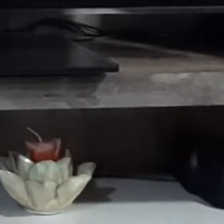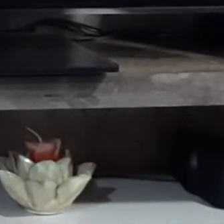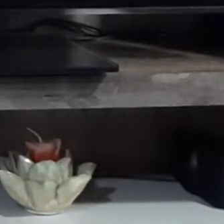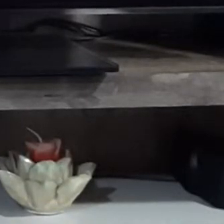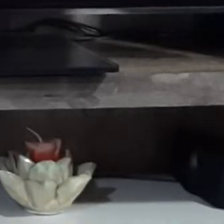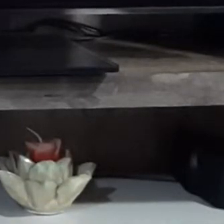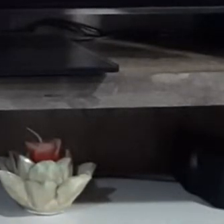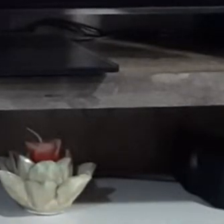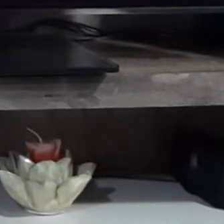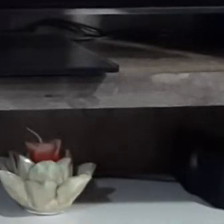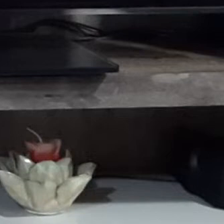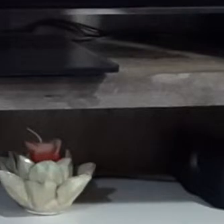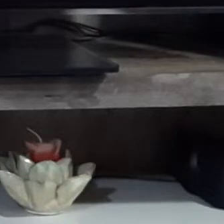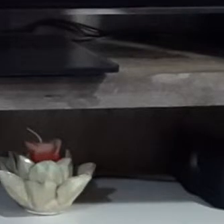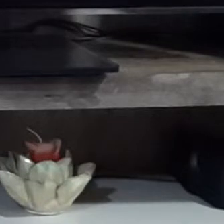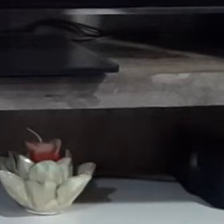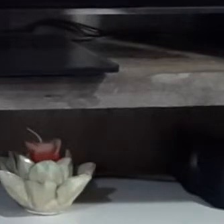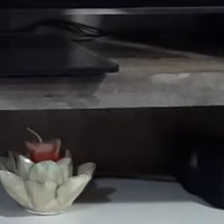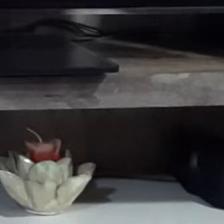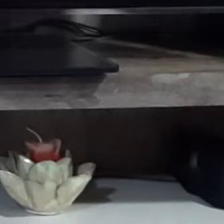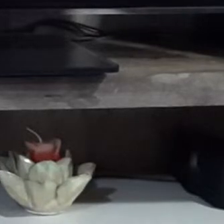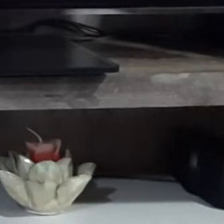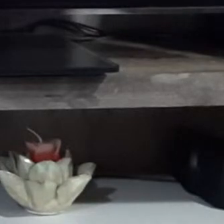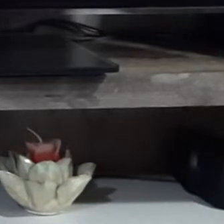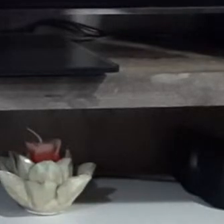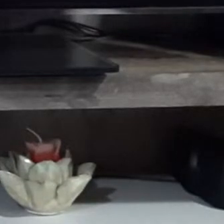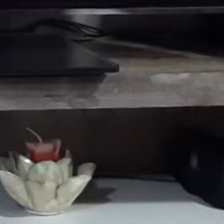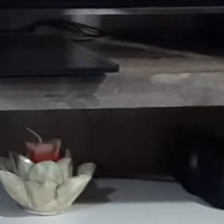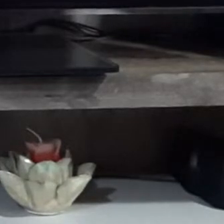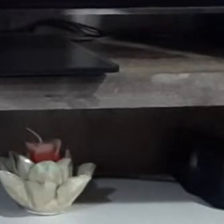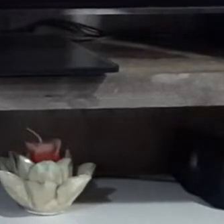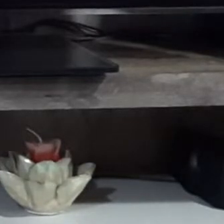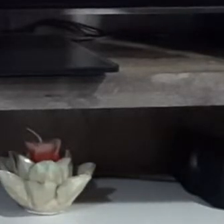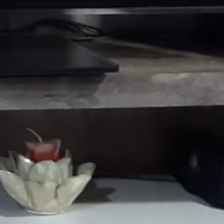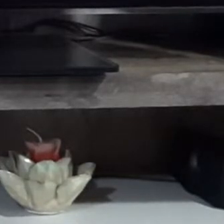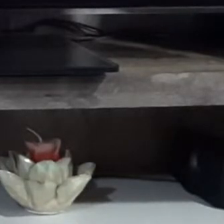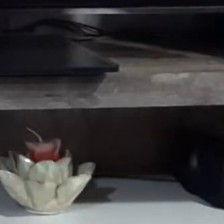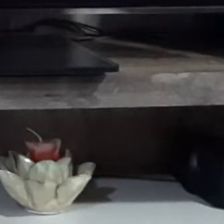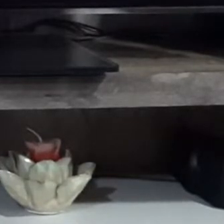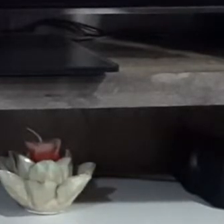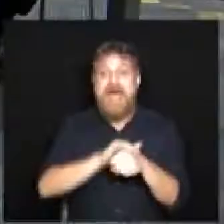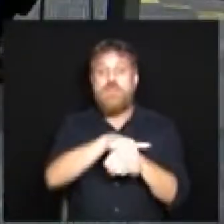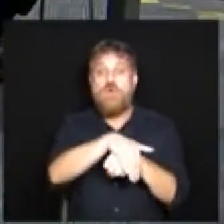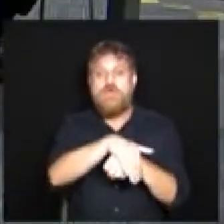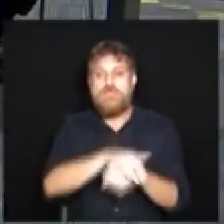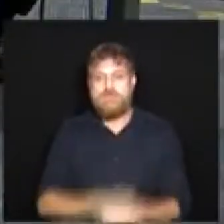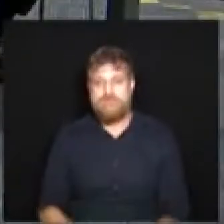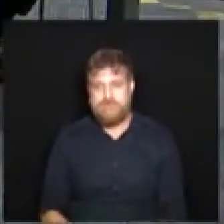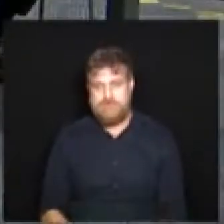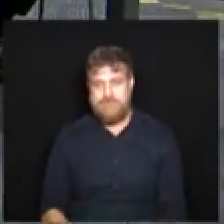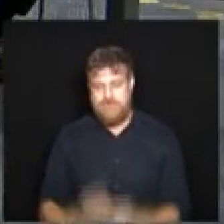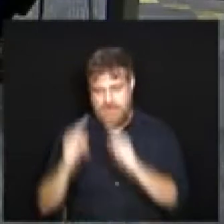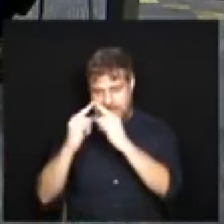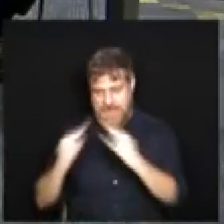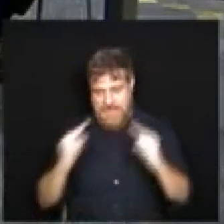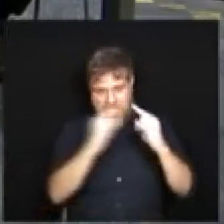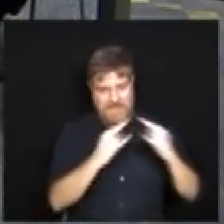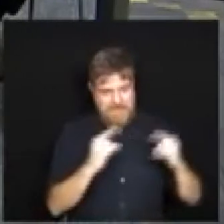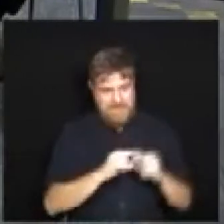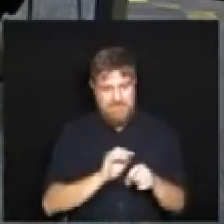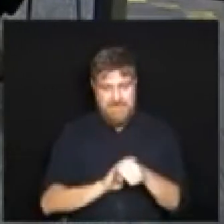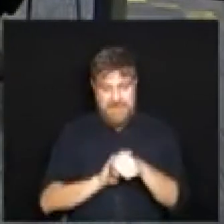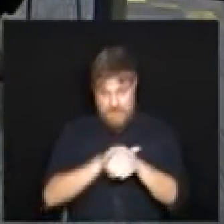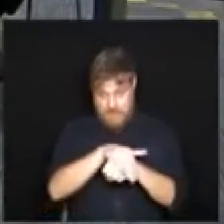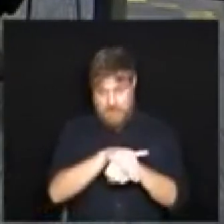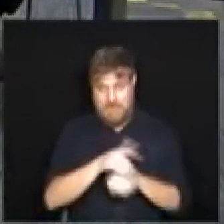Porém, shows ao vivo nestes locais ainda estão proibidos. As feiras noturnas, no mesmo